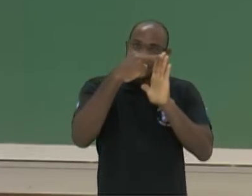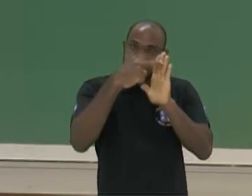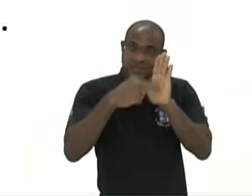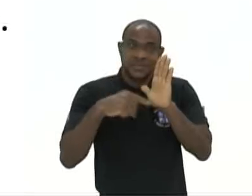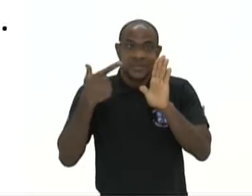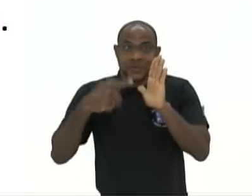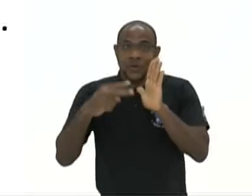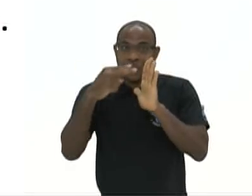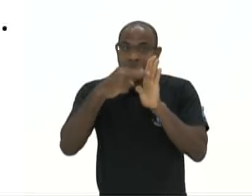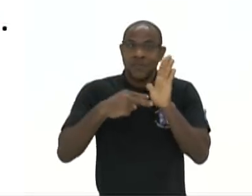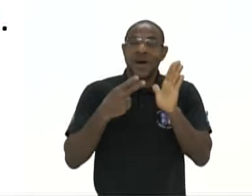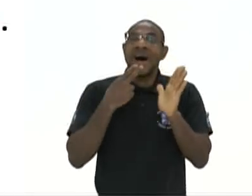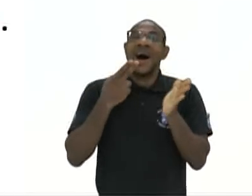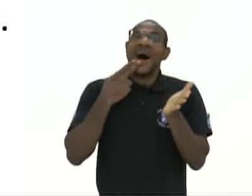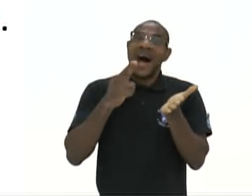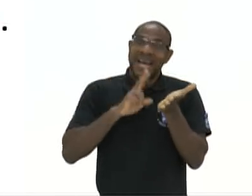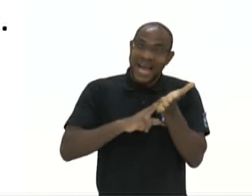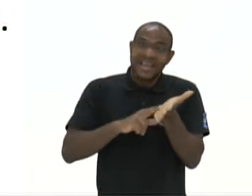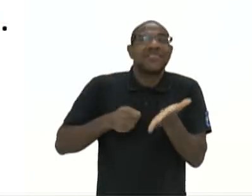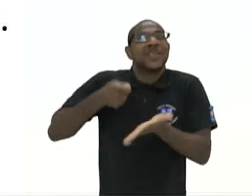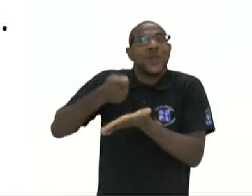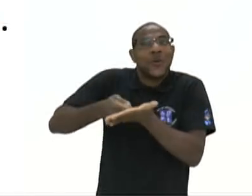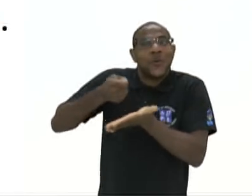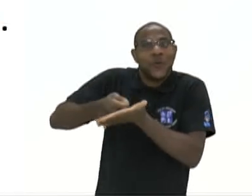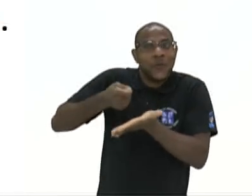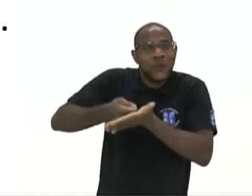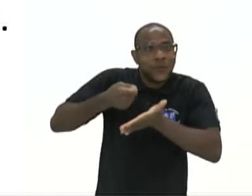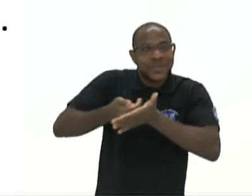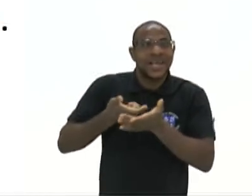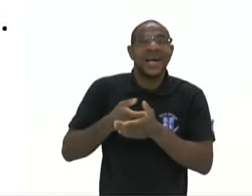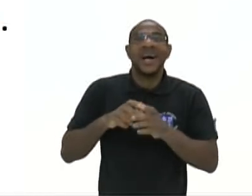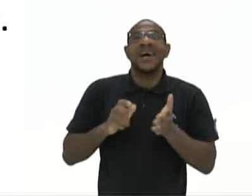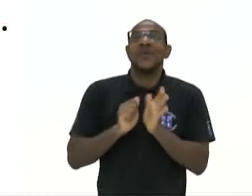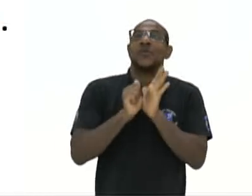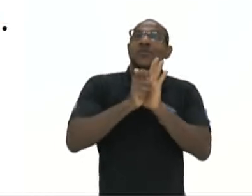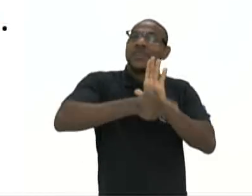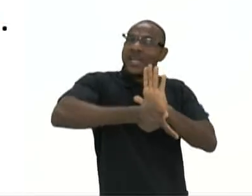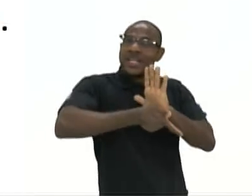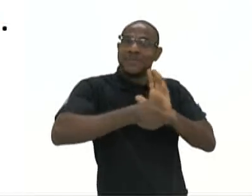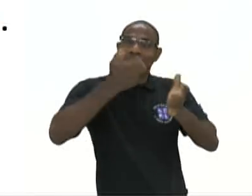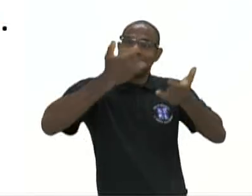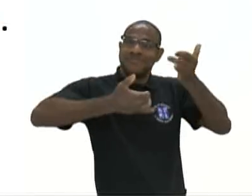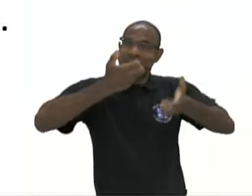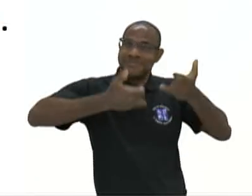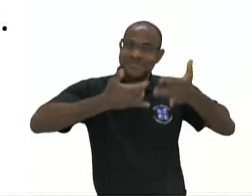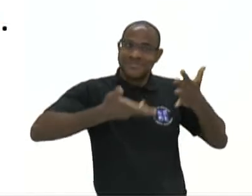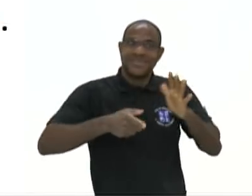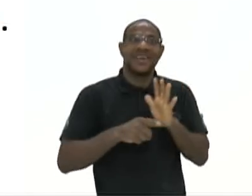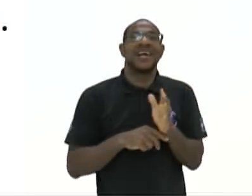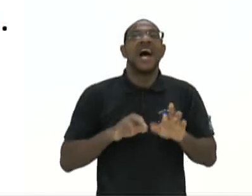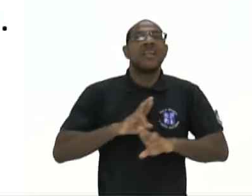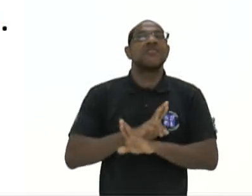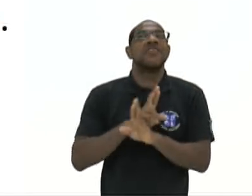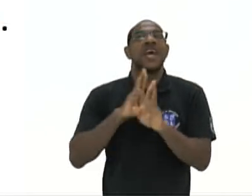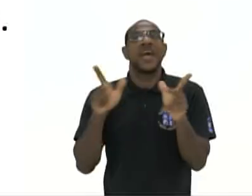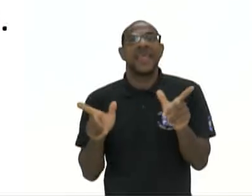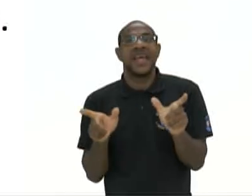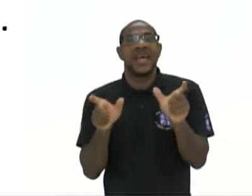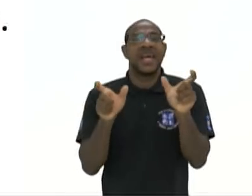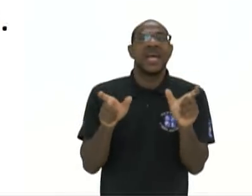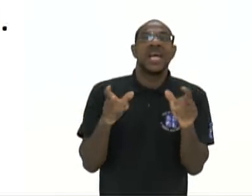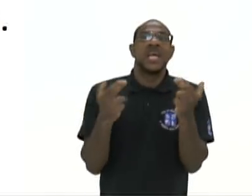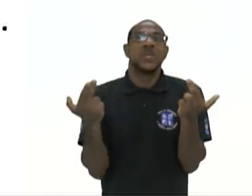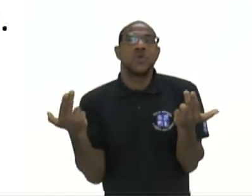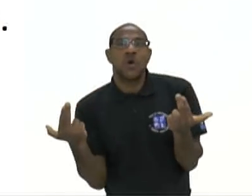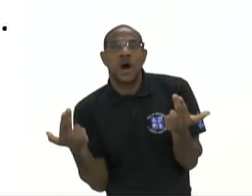vamos compreender as particularidades desse gênero, vamos ler e compreender as semelhanças e diferenças de uma carta